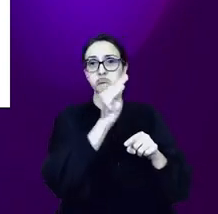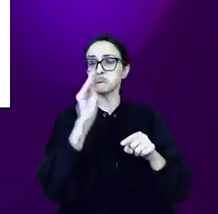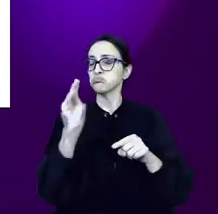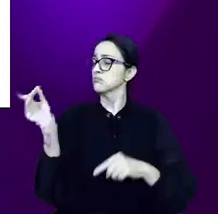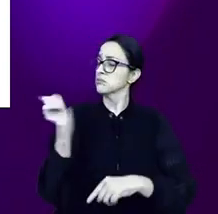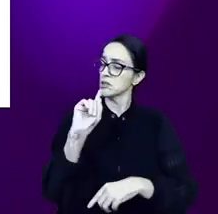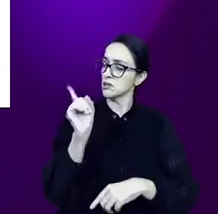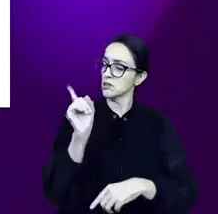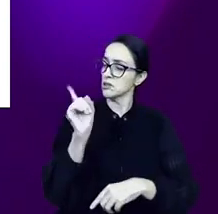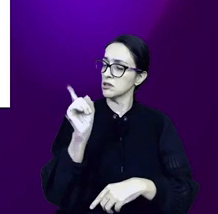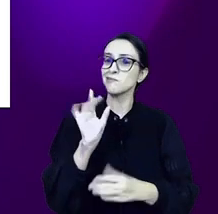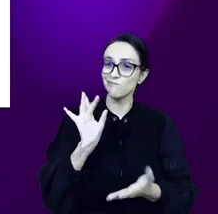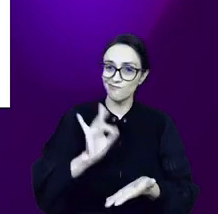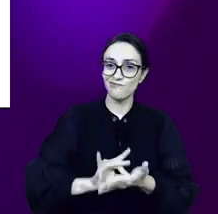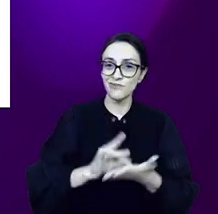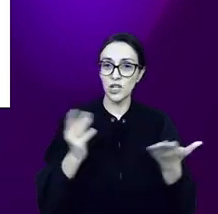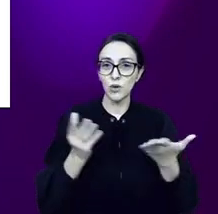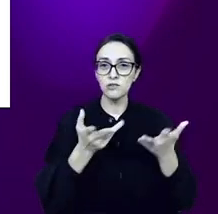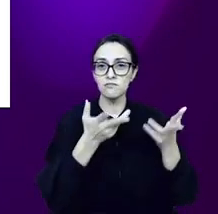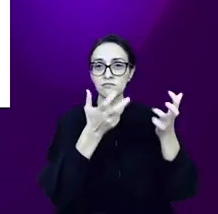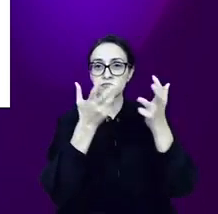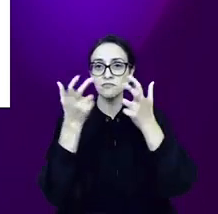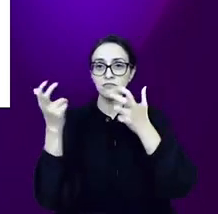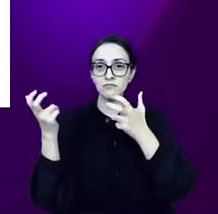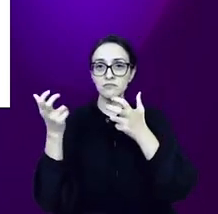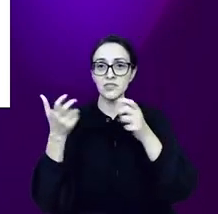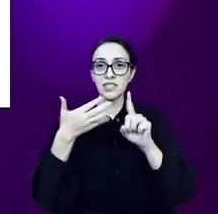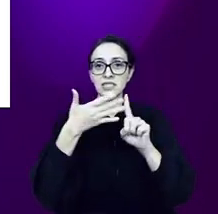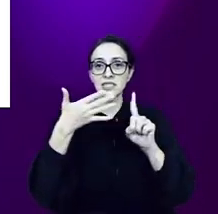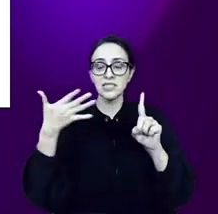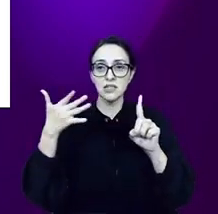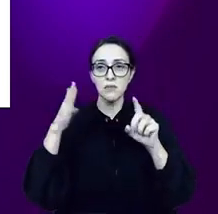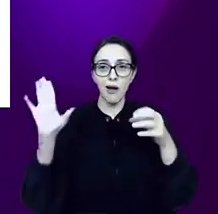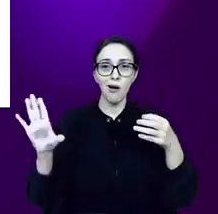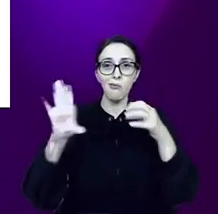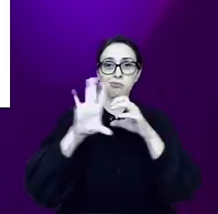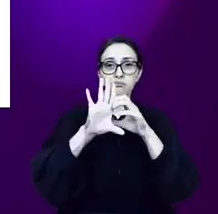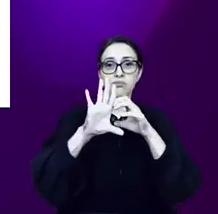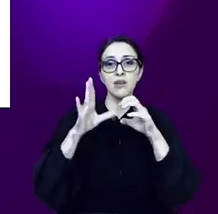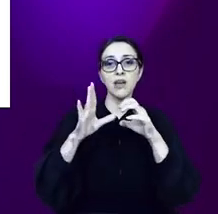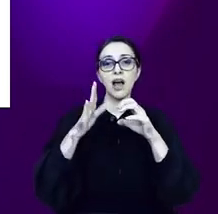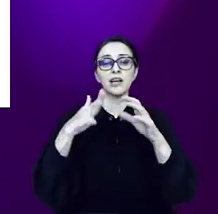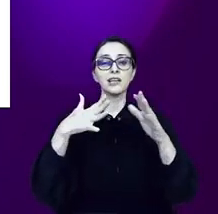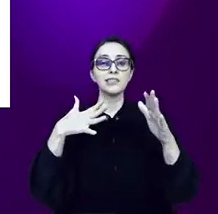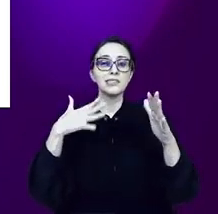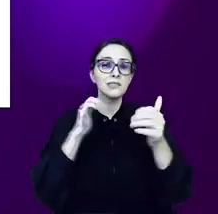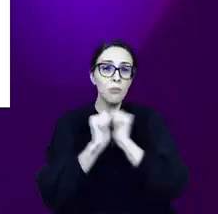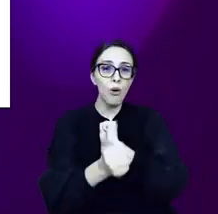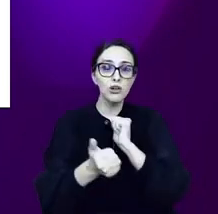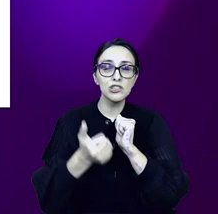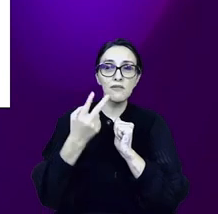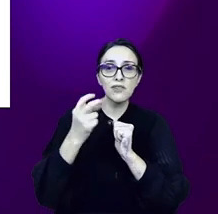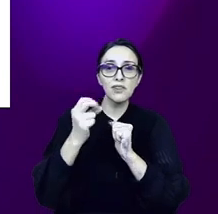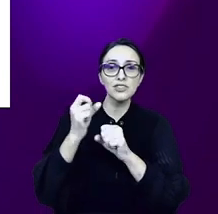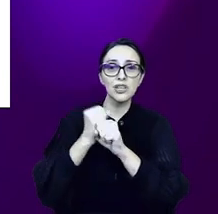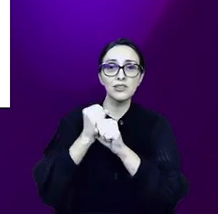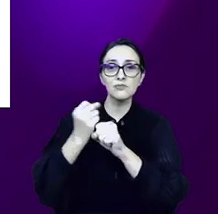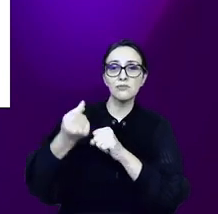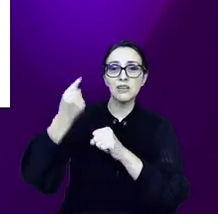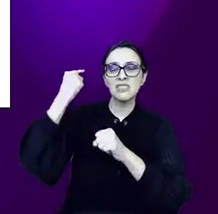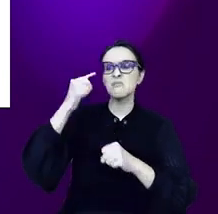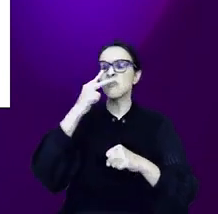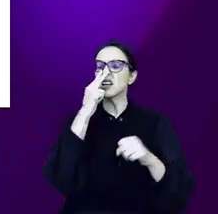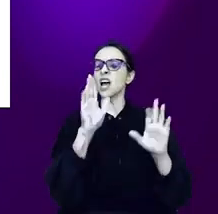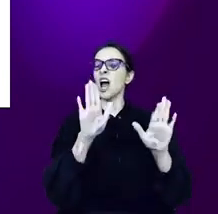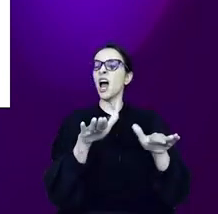ignorado. Isso é muito real hoje quando a gente pensa nas síndromes pós-concussionais relacionadas a esporte, que até há 20 anos a gente via como algo